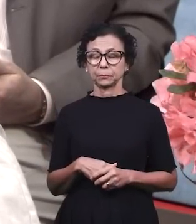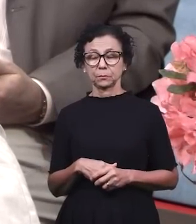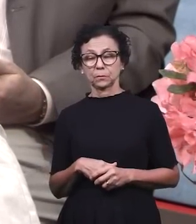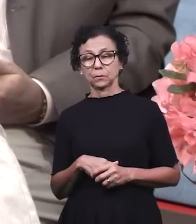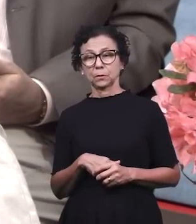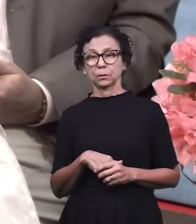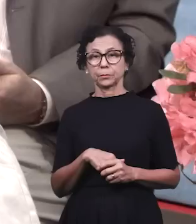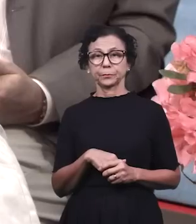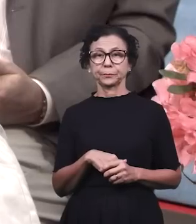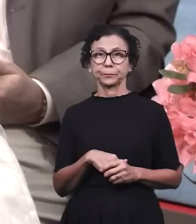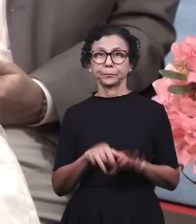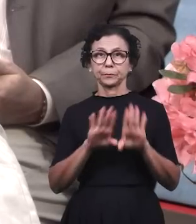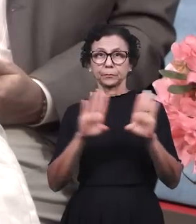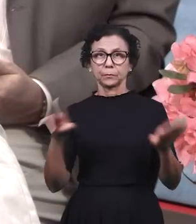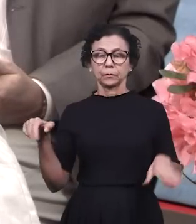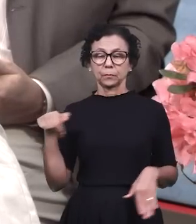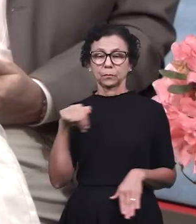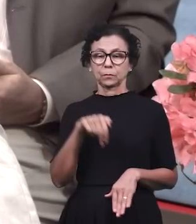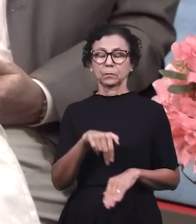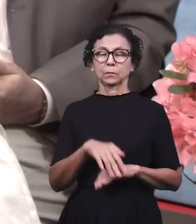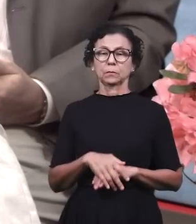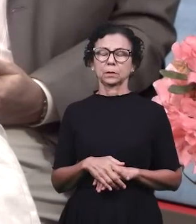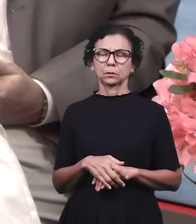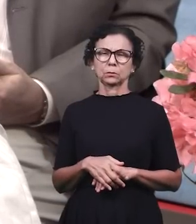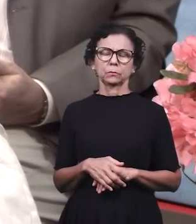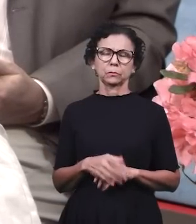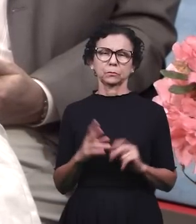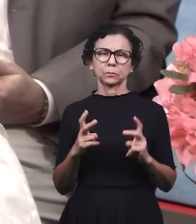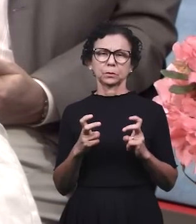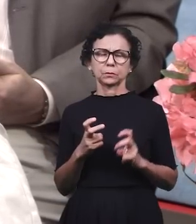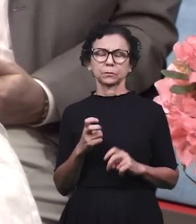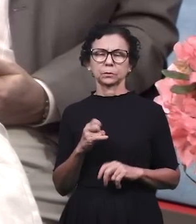alguma manifestação. Então a irmã começou a falar, um irmão